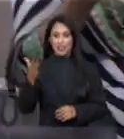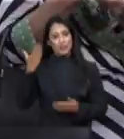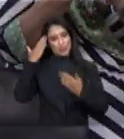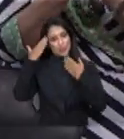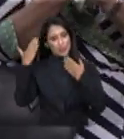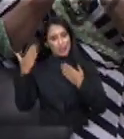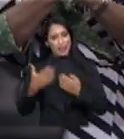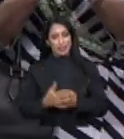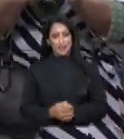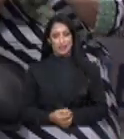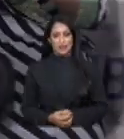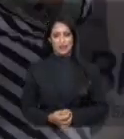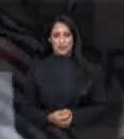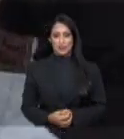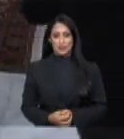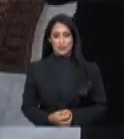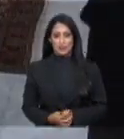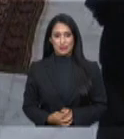obrigado.